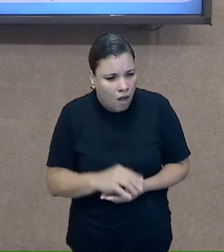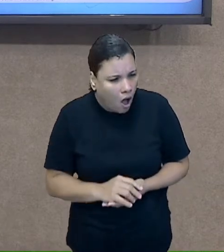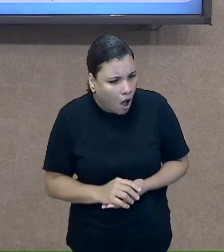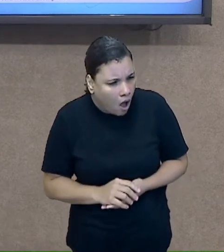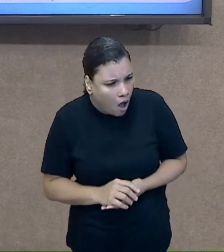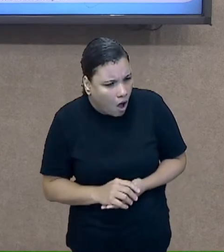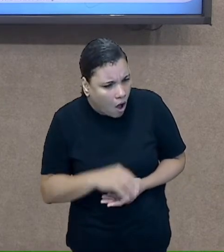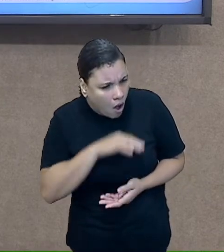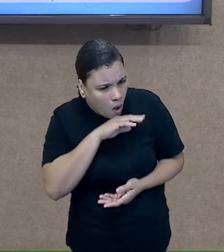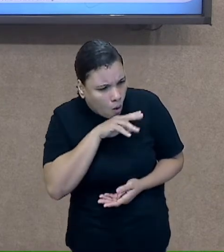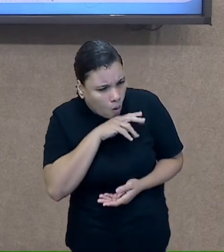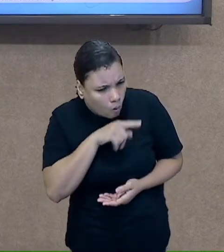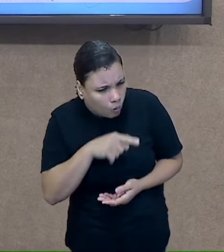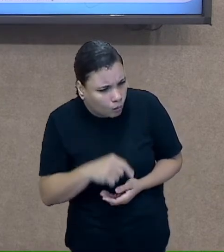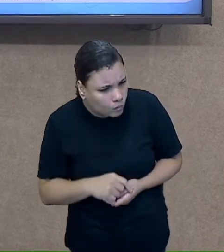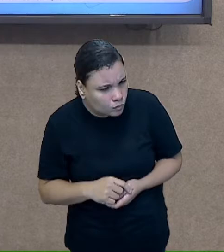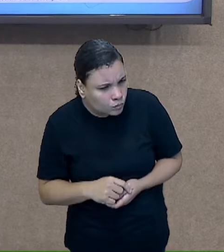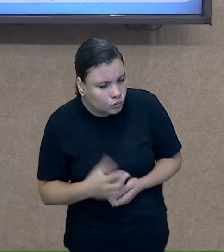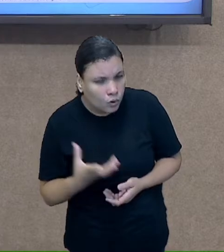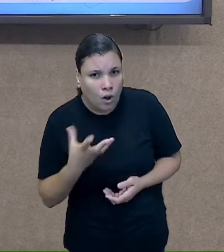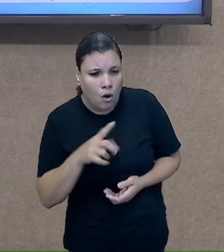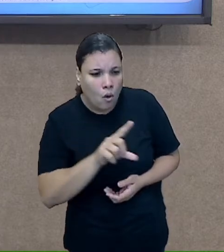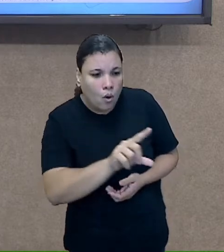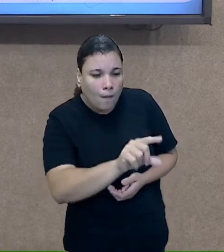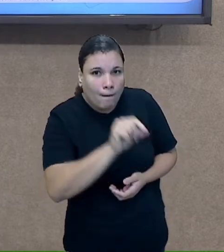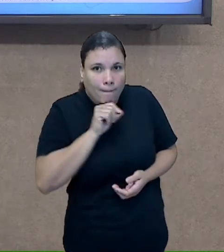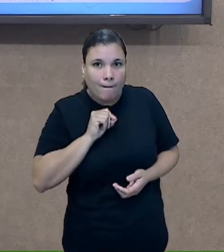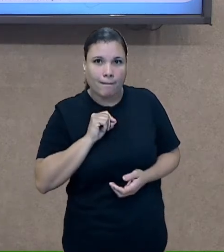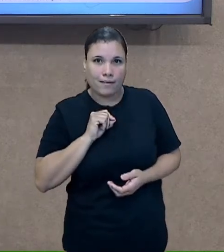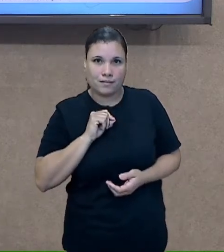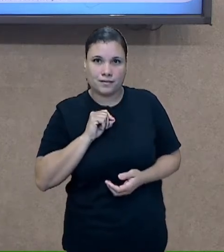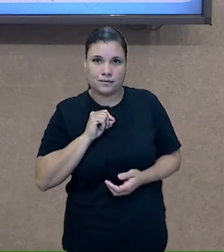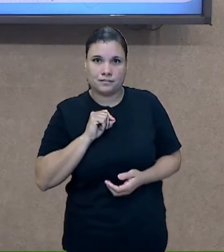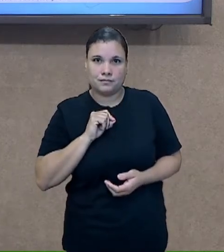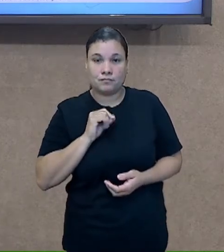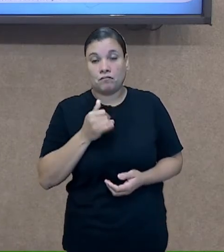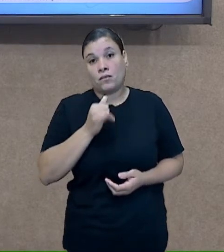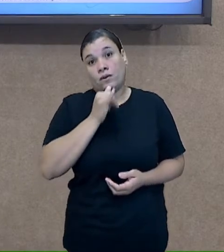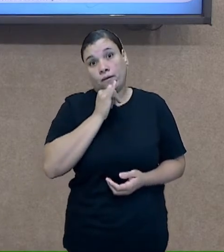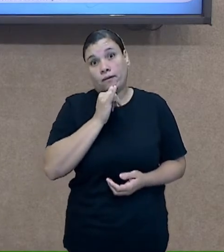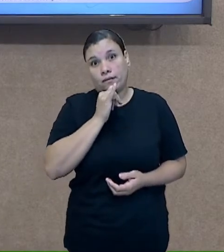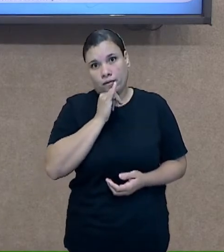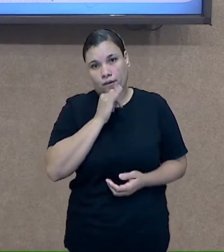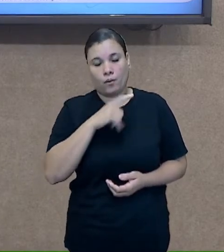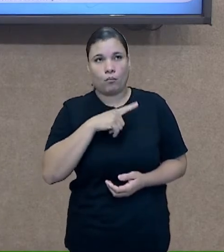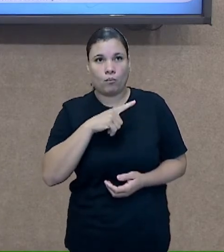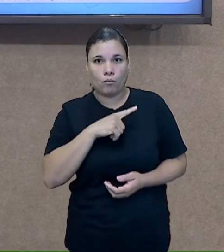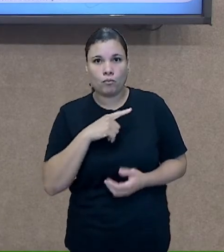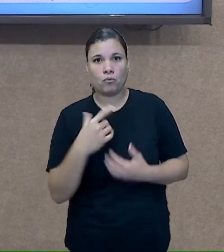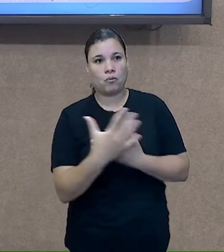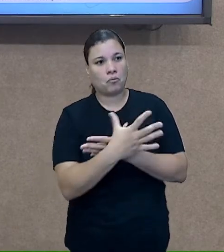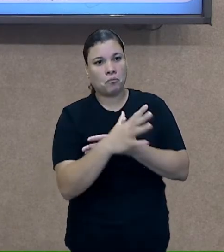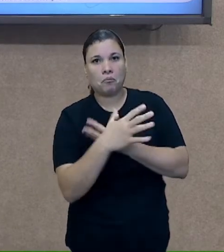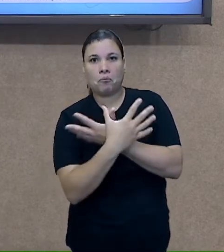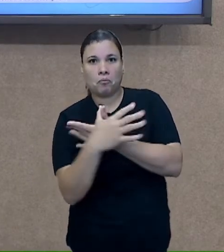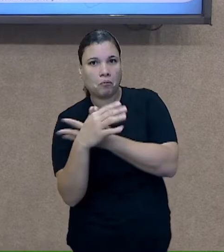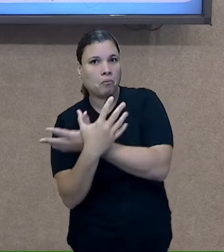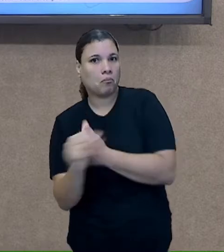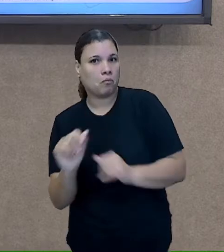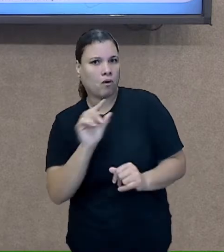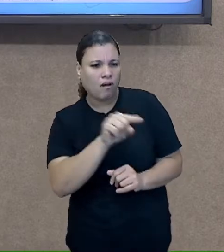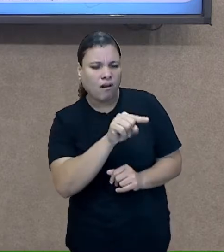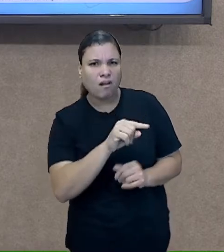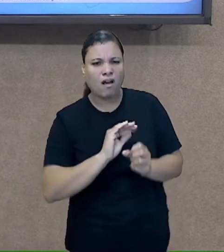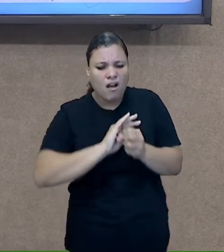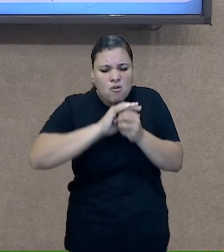abrir, você causa danos à asa da borboleta. Então, se você achar um casulo quietinho, observe